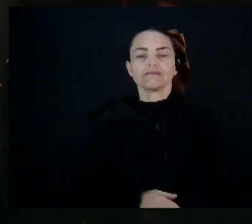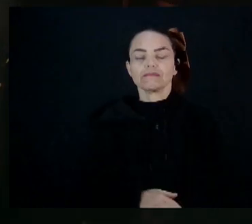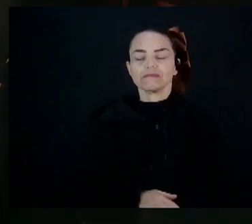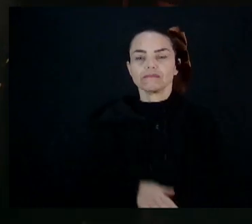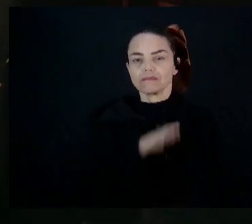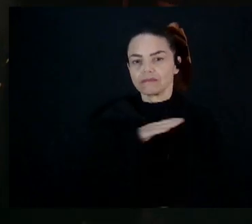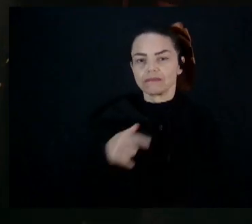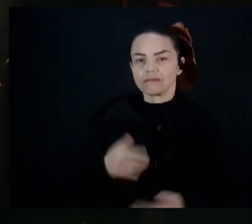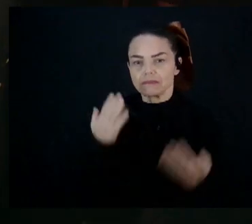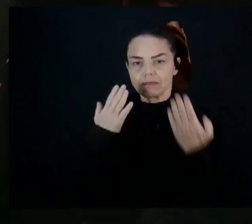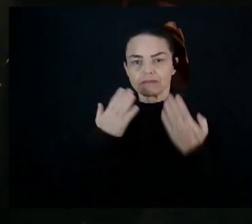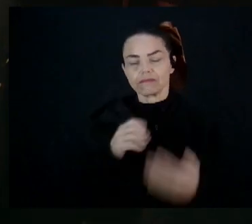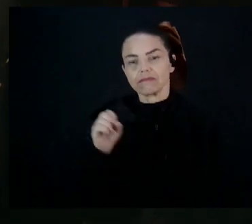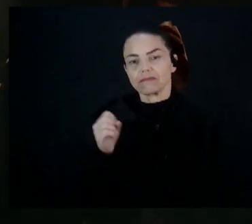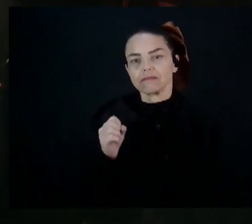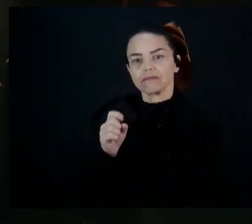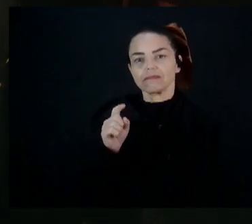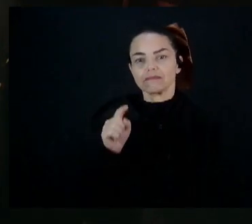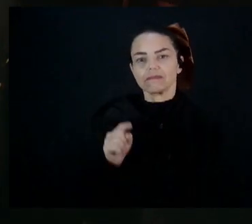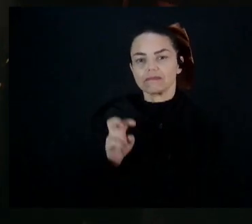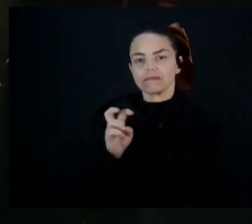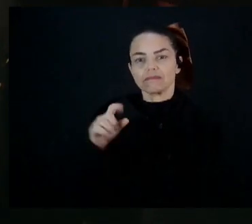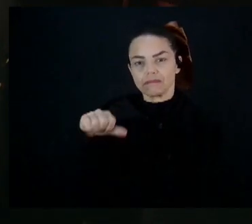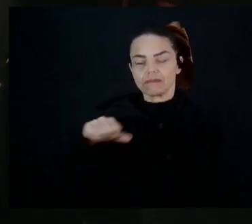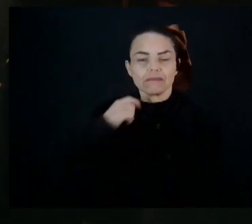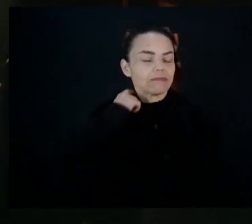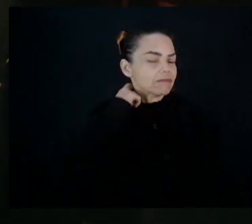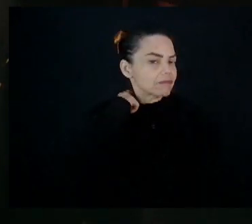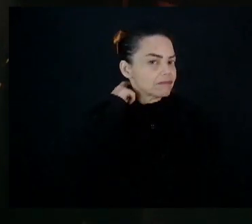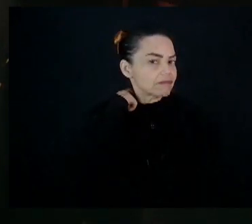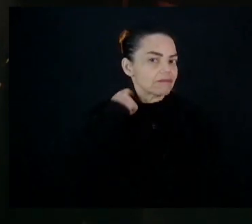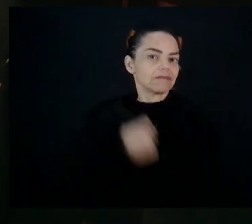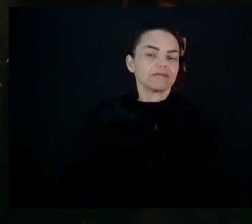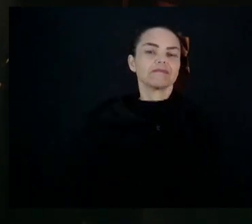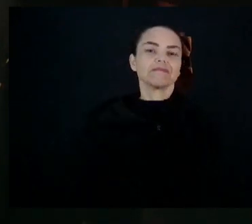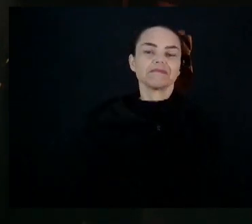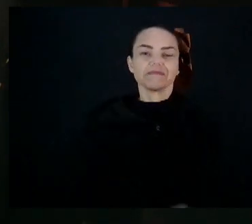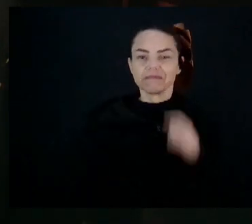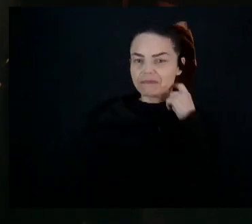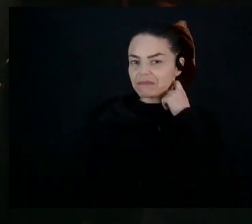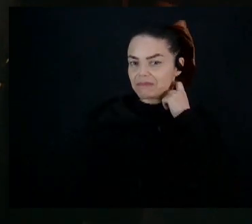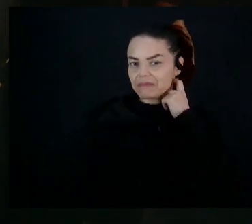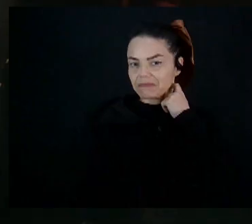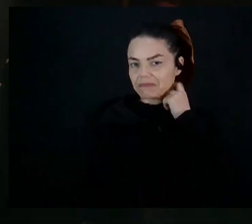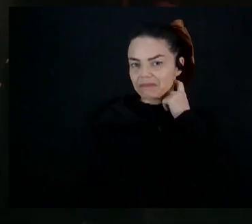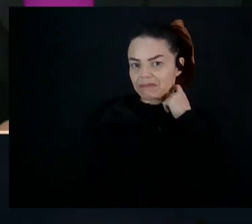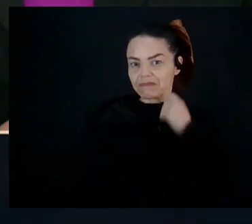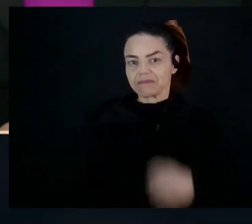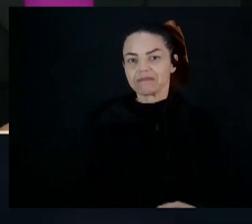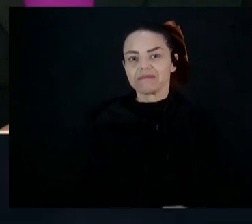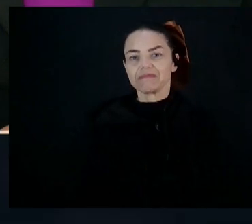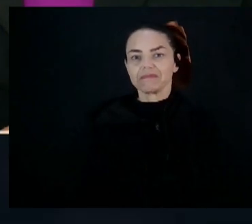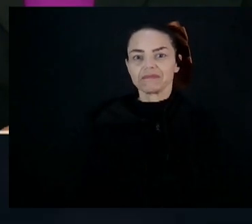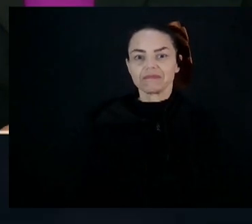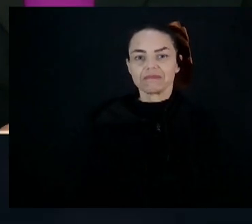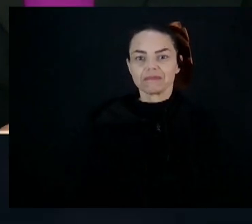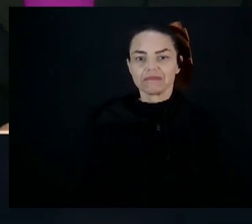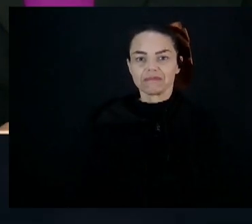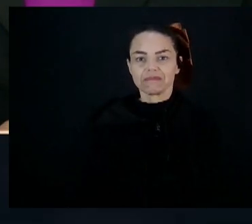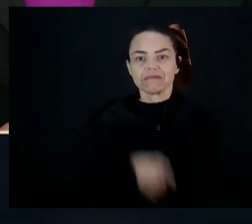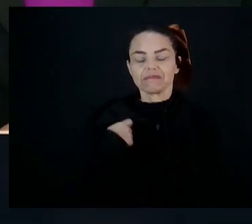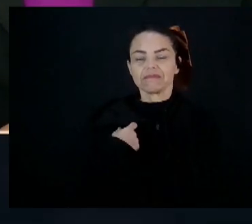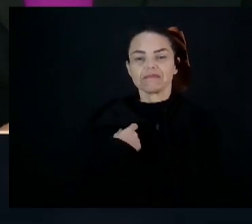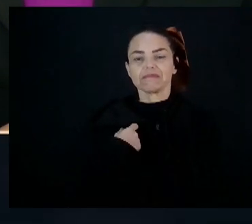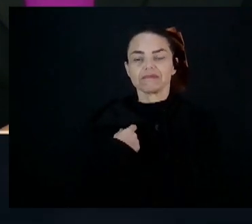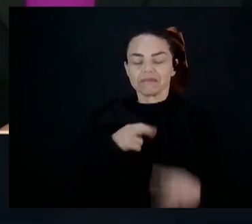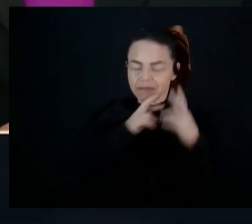Agora 8h59, dá tempo para mais uma? Se der, pode colocar na tela, manda ver aí, pessoal participando com a gente. Estamos falando do sono, é algo bem curioso,